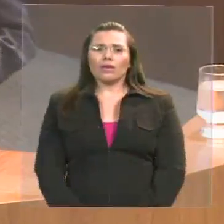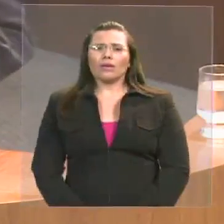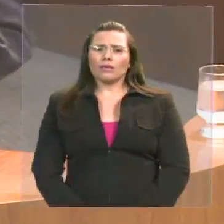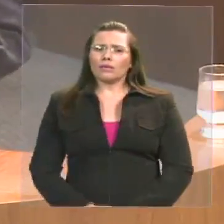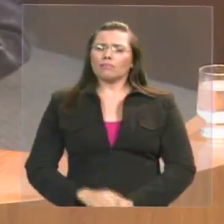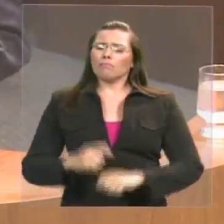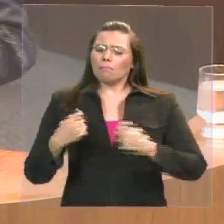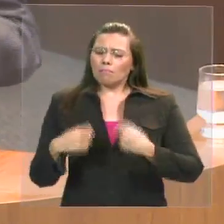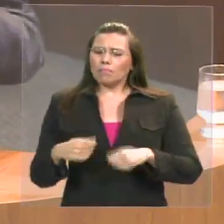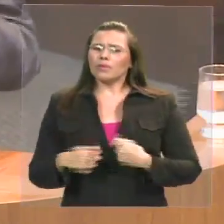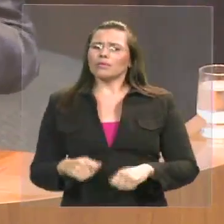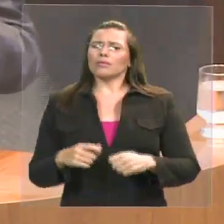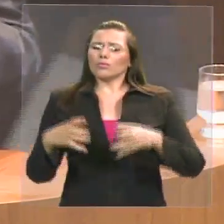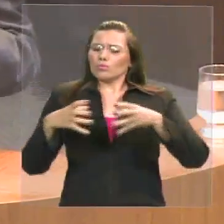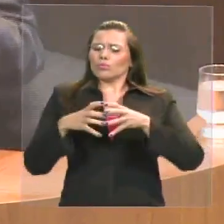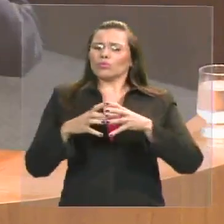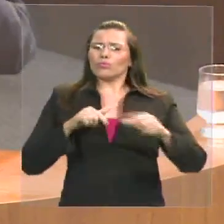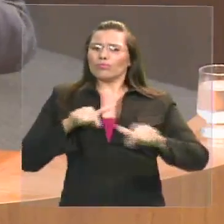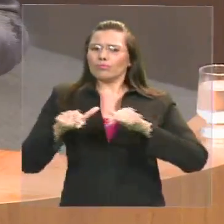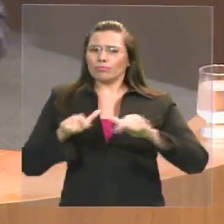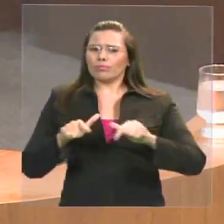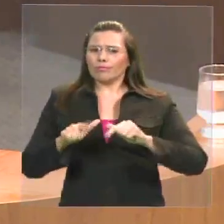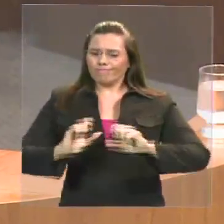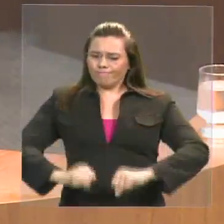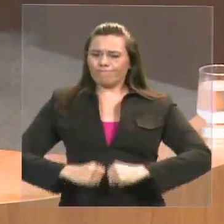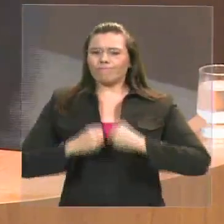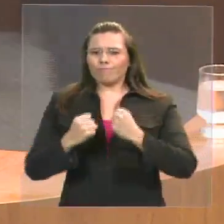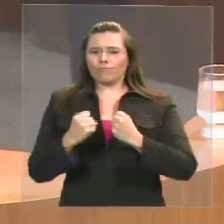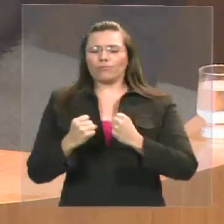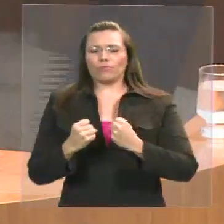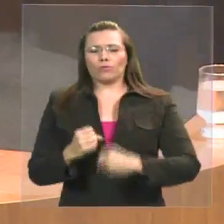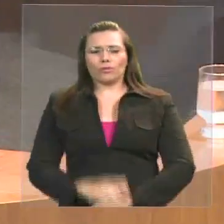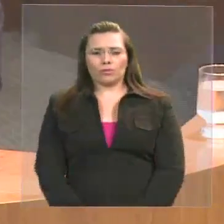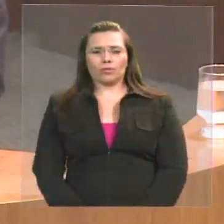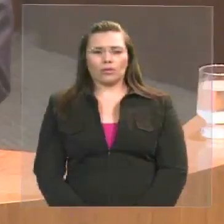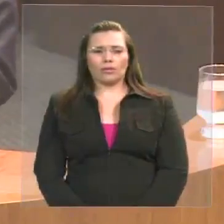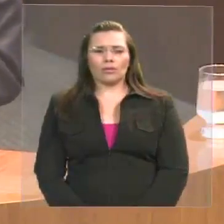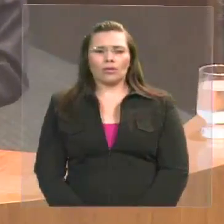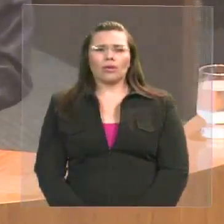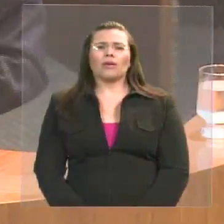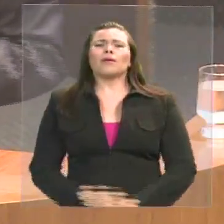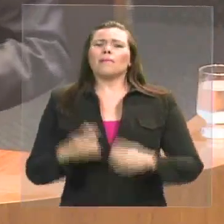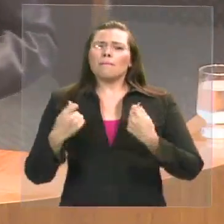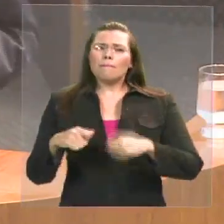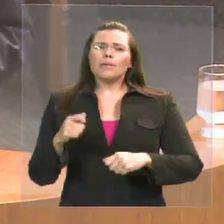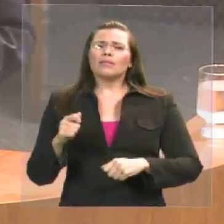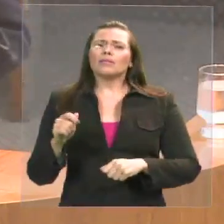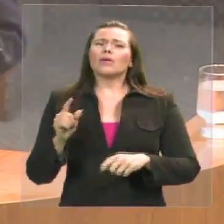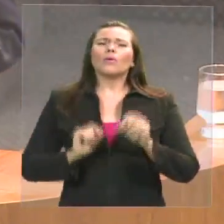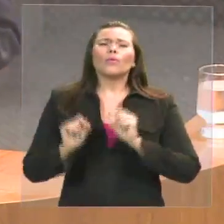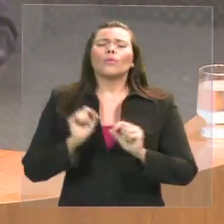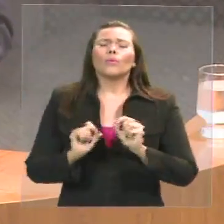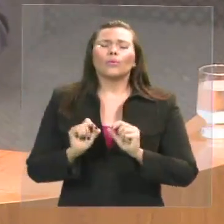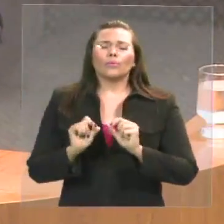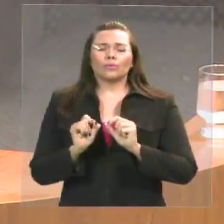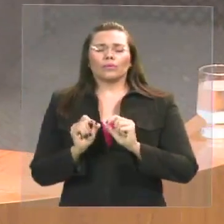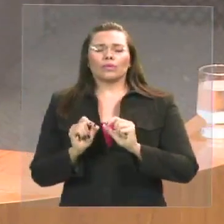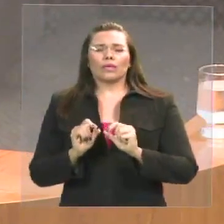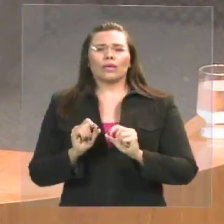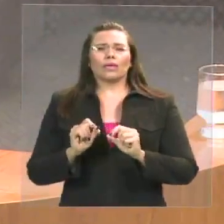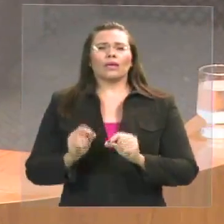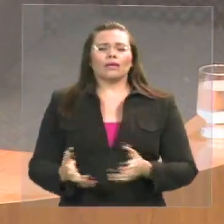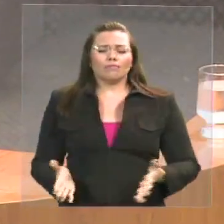emprego, principalmente, são as empresas que atuam no nosso estado. Então, o governador,